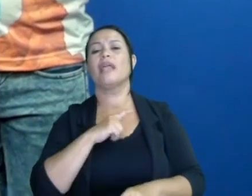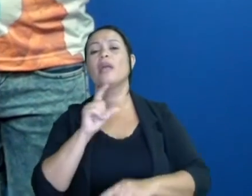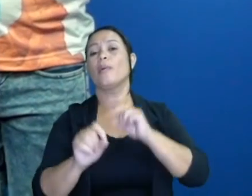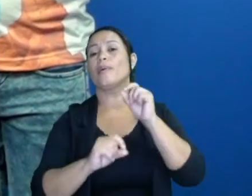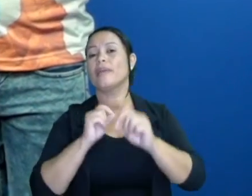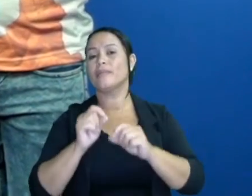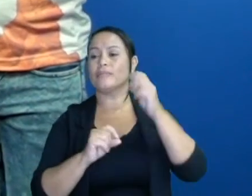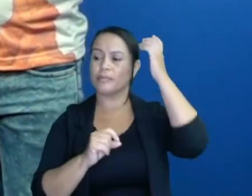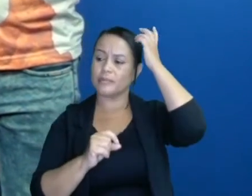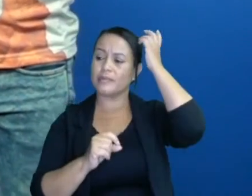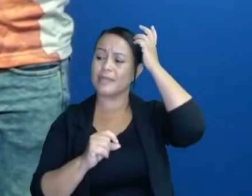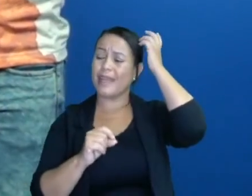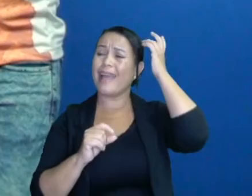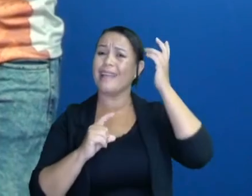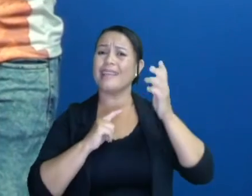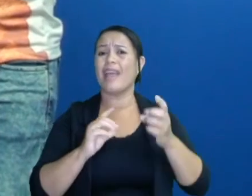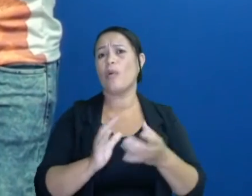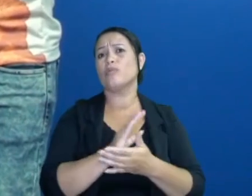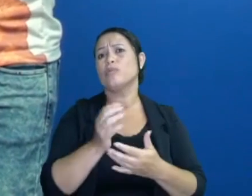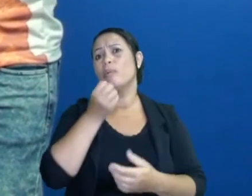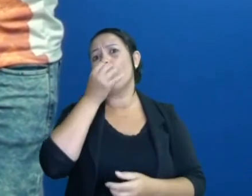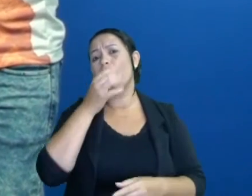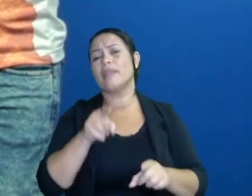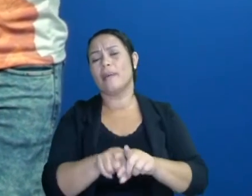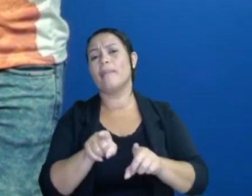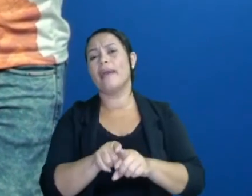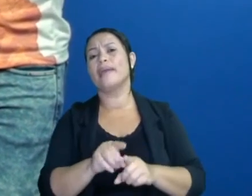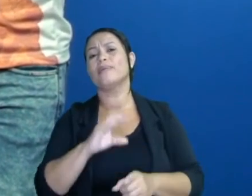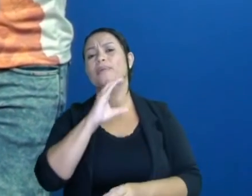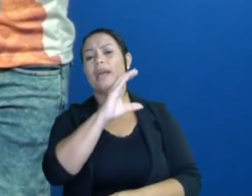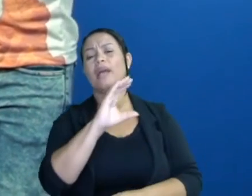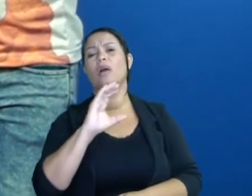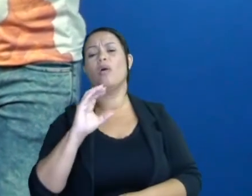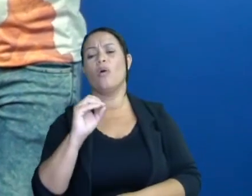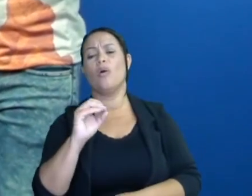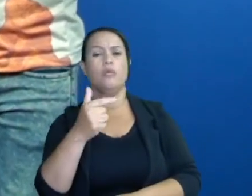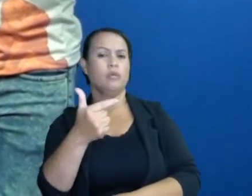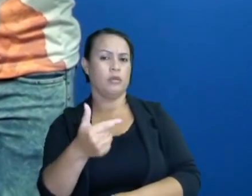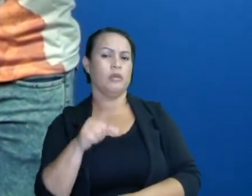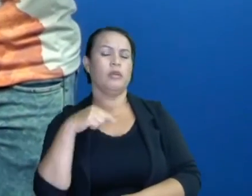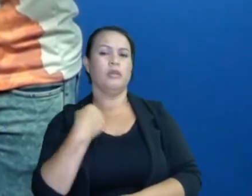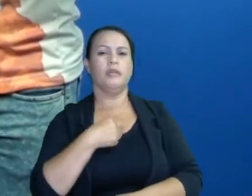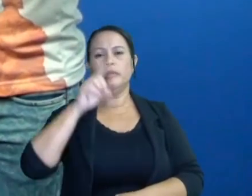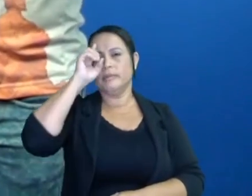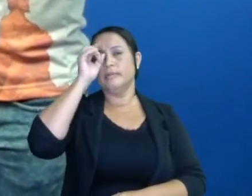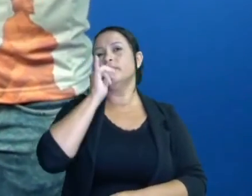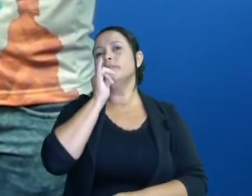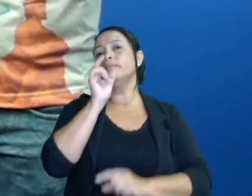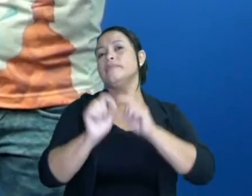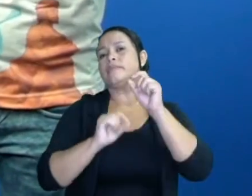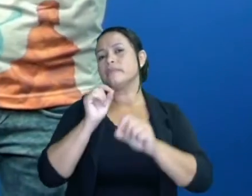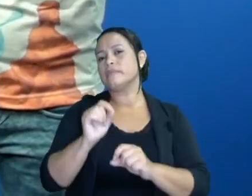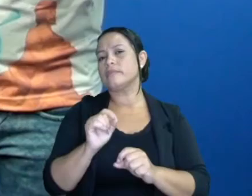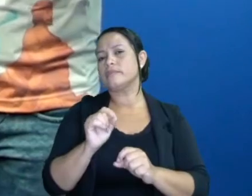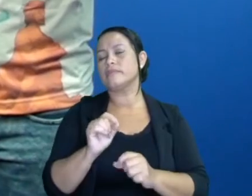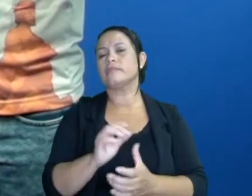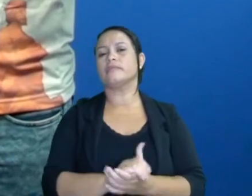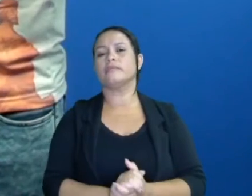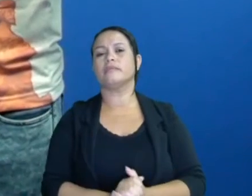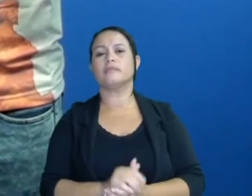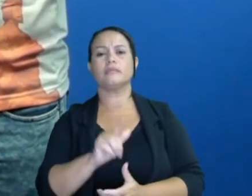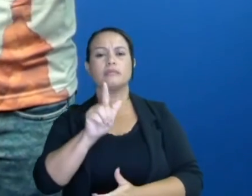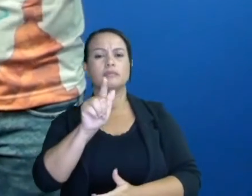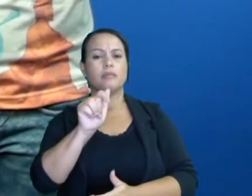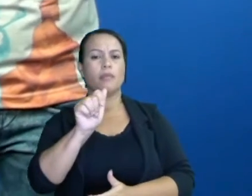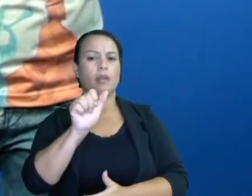utilização benéfica do gás carbônico no nosso dia a dia. Como, por exemplo, o gás